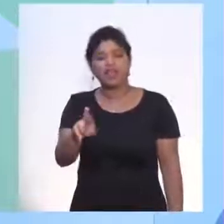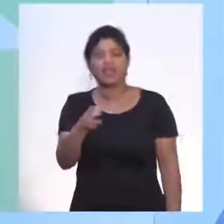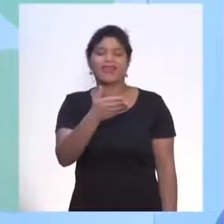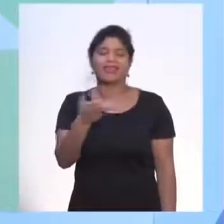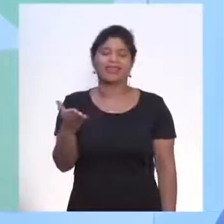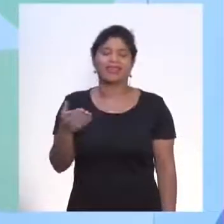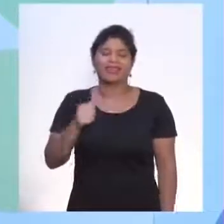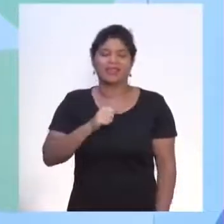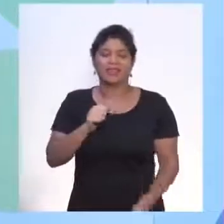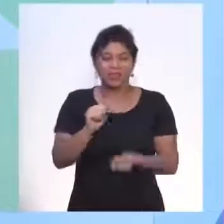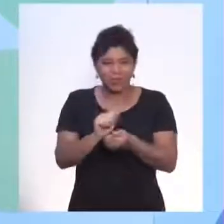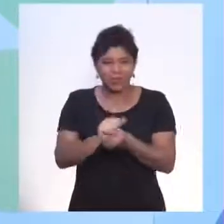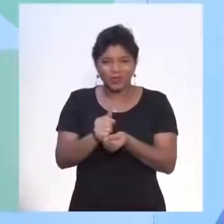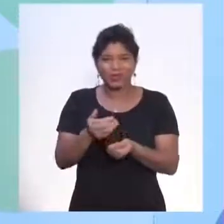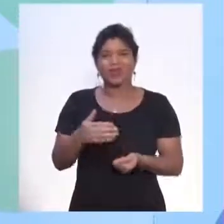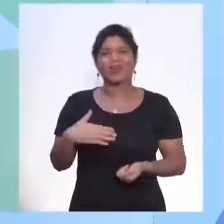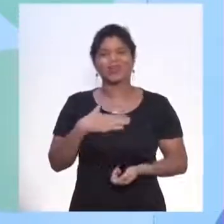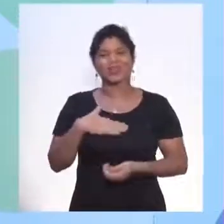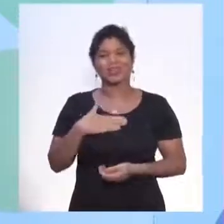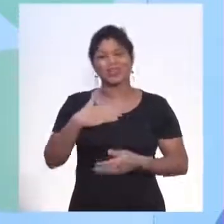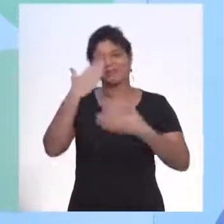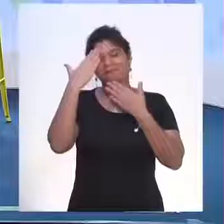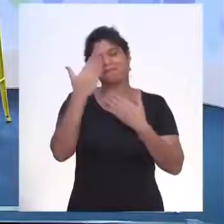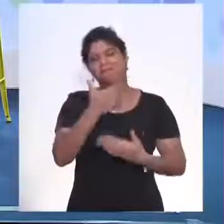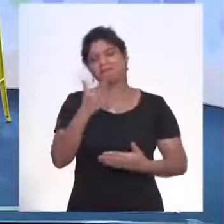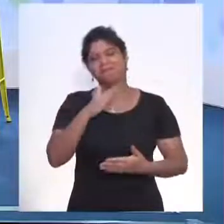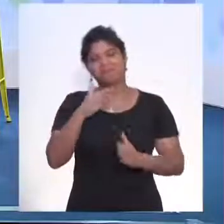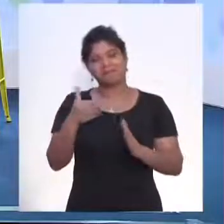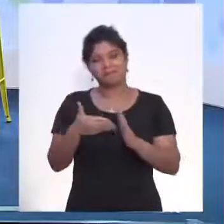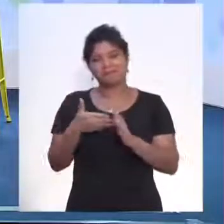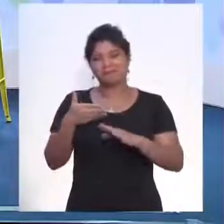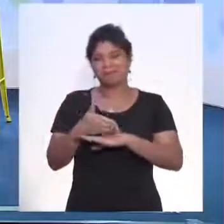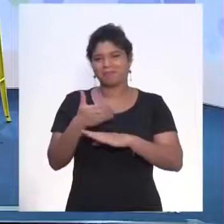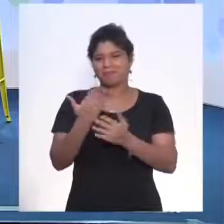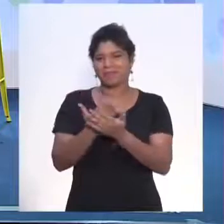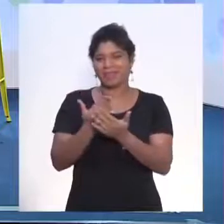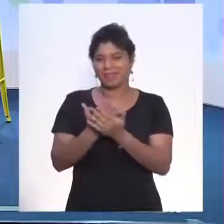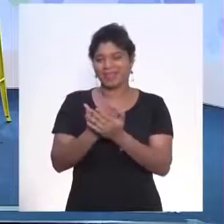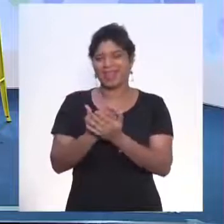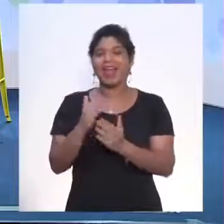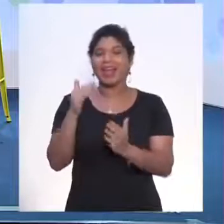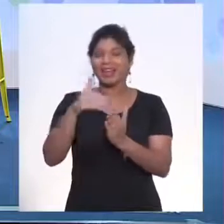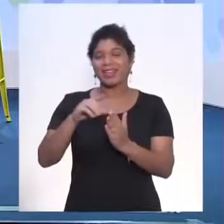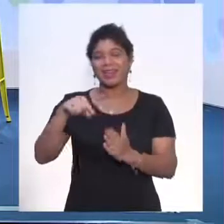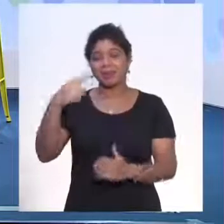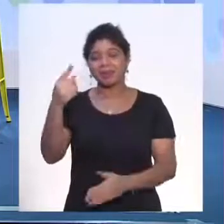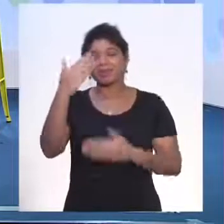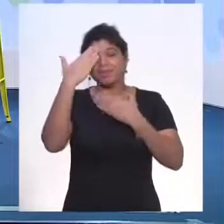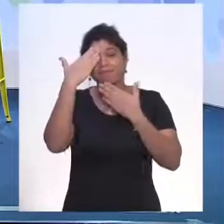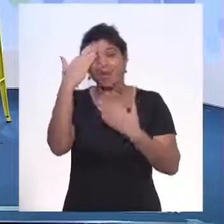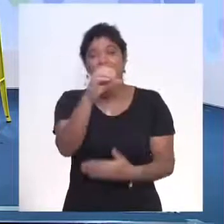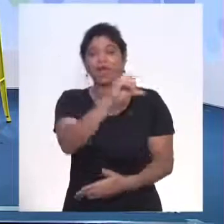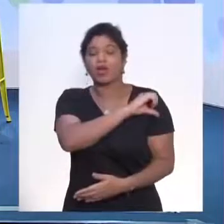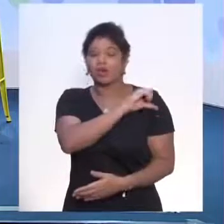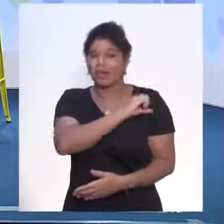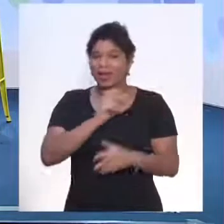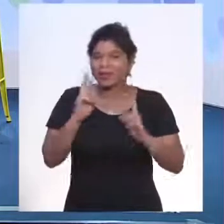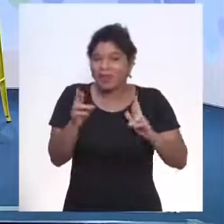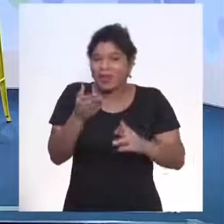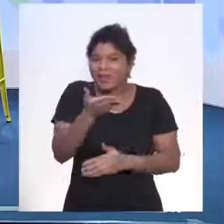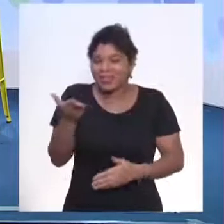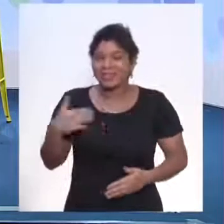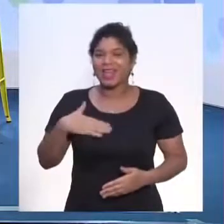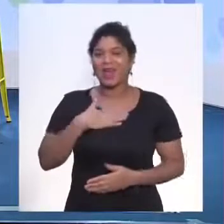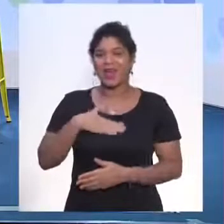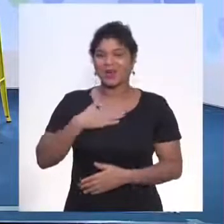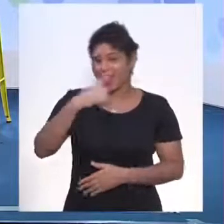aqui. Obrigado a ela, obrigado a todos que participaram da aula. Valeu, Jonas. Até a próxima. Obrigado, nono ano. Espero que vocês tenham gostado